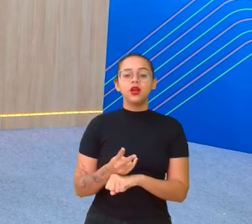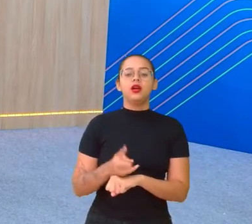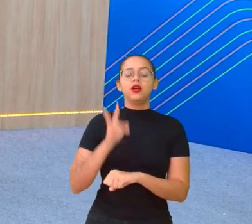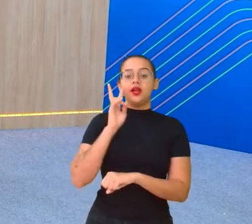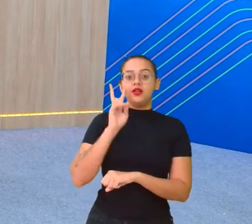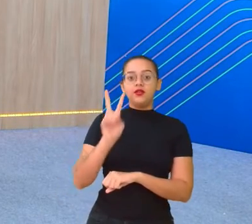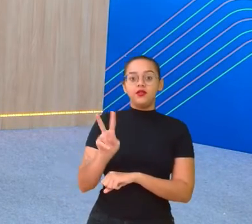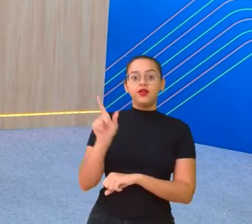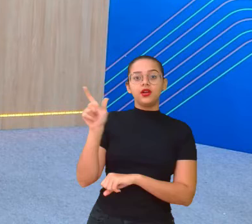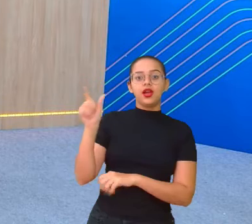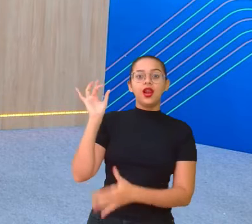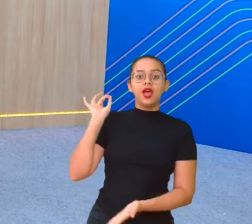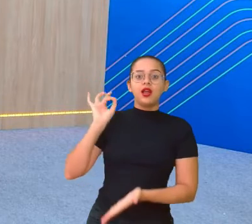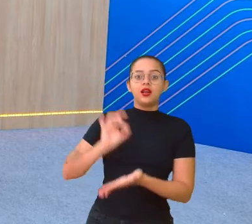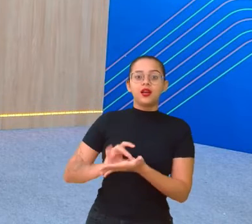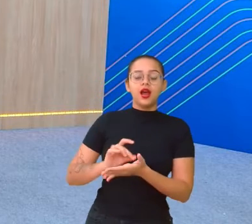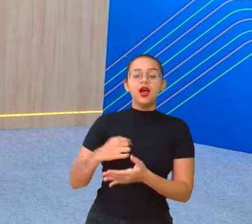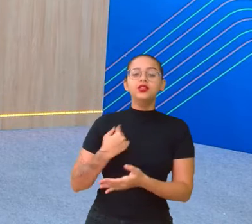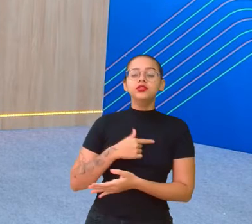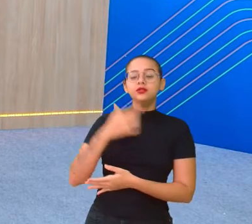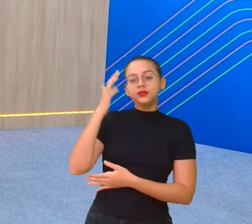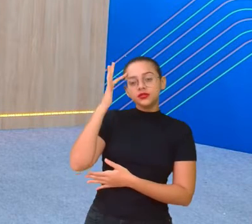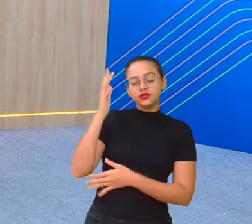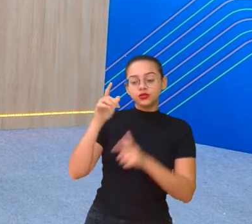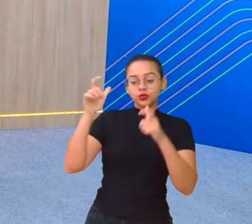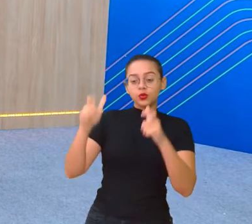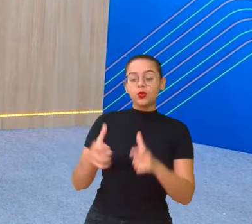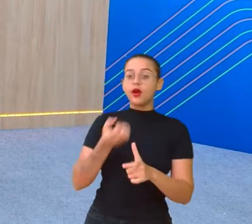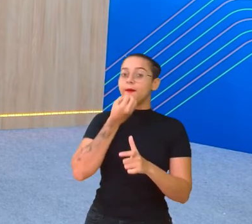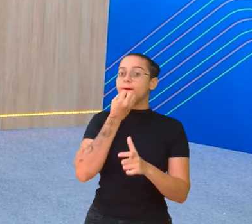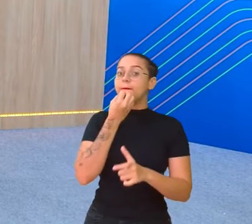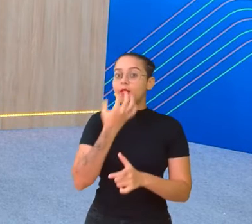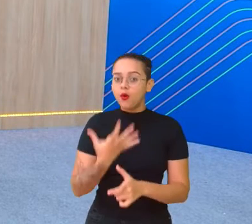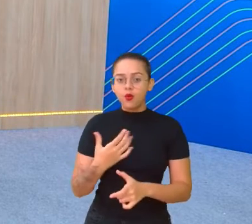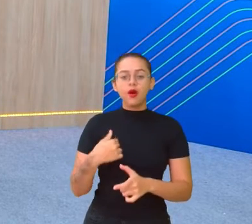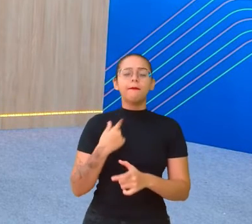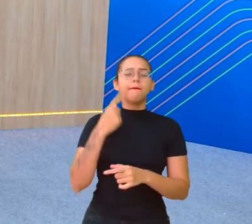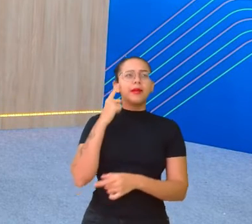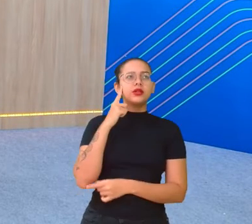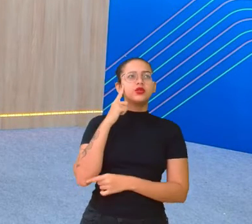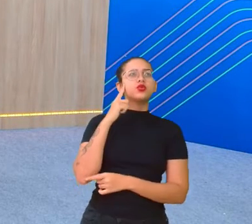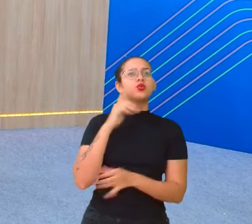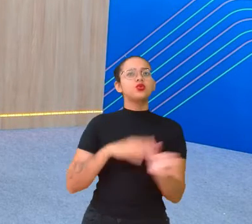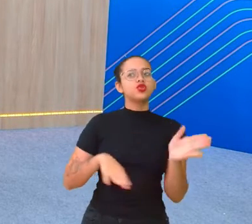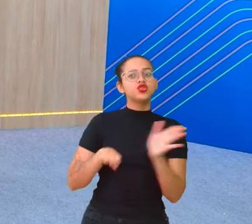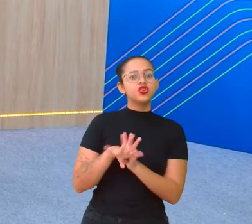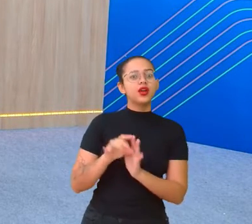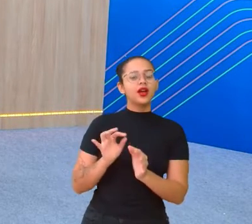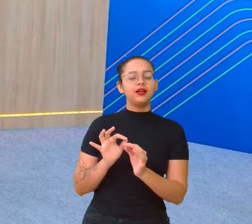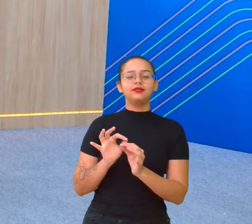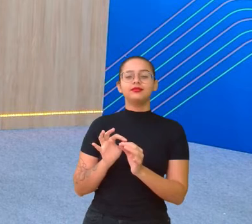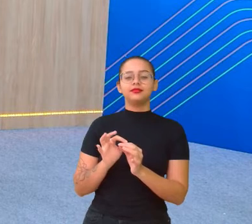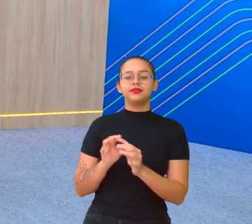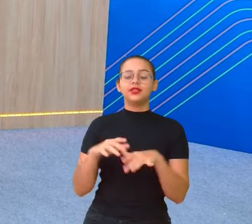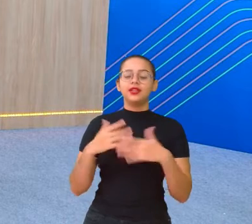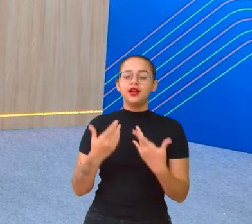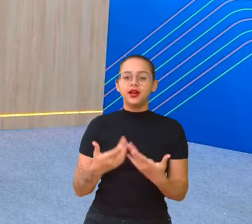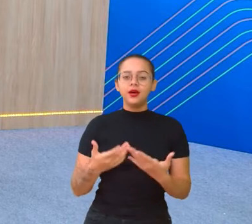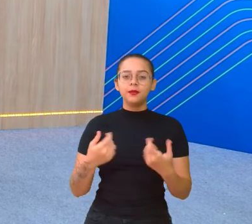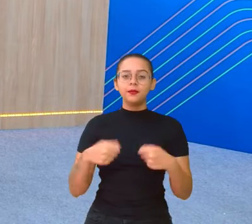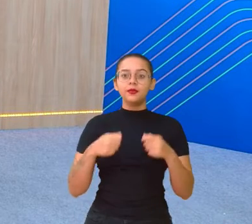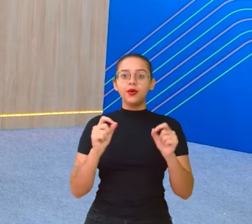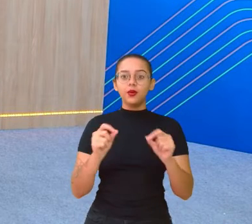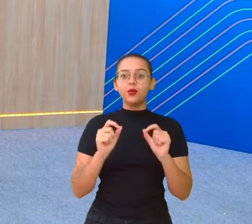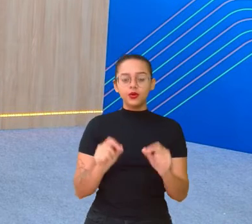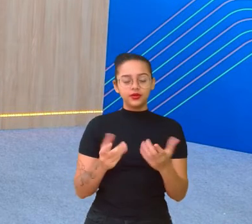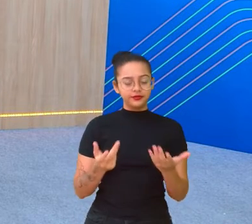ver aquela realidade que a gente imaginou, aquele lugar bom que a gente pensou, a gente chegar nesse lugar bom, né? Então, para chegar, a gente tem que fazer o quê?